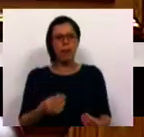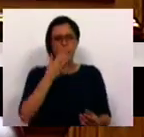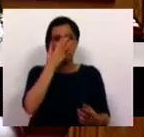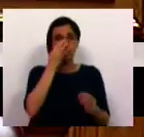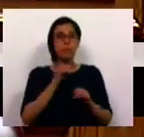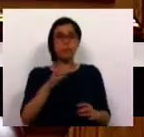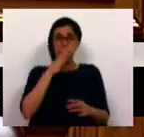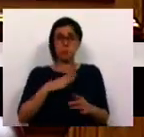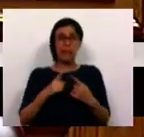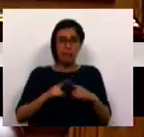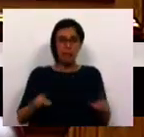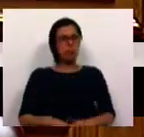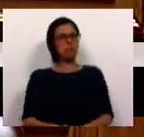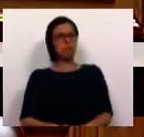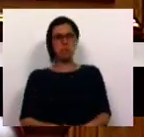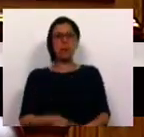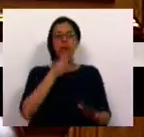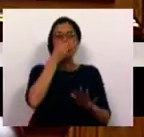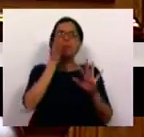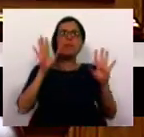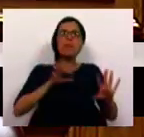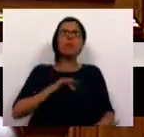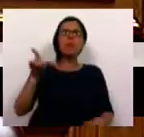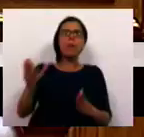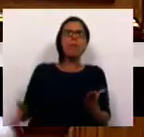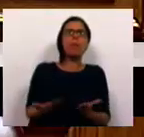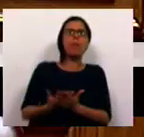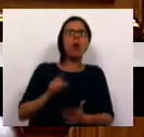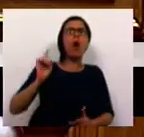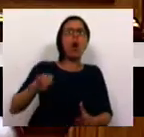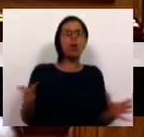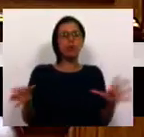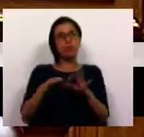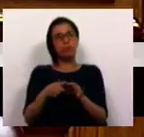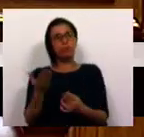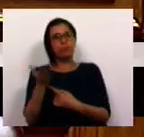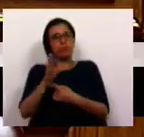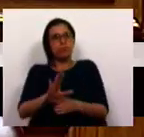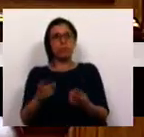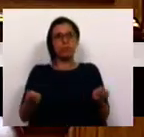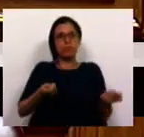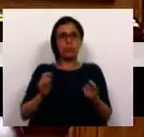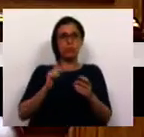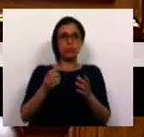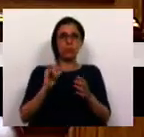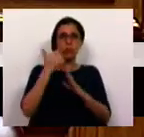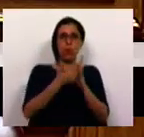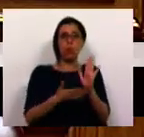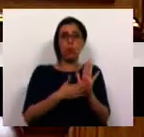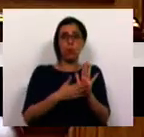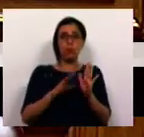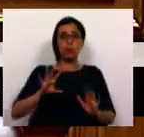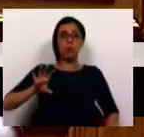nada nos diz que será diferente. Agora, o que é que os senhores propõem em termos, por exemplo, de um comando constitucional, que